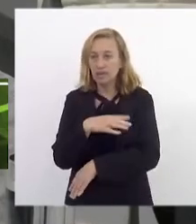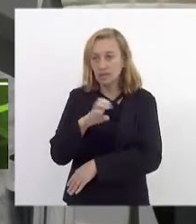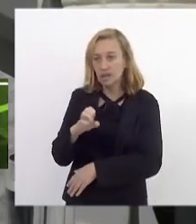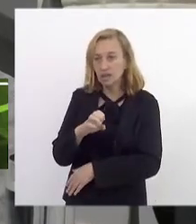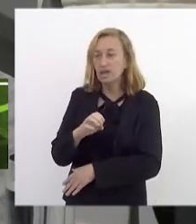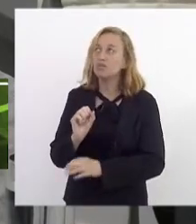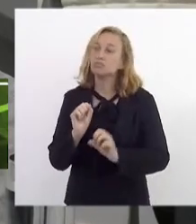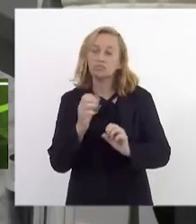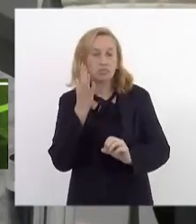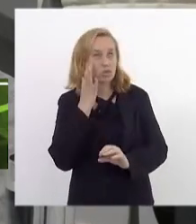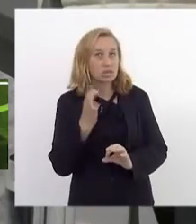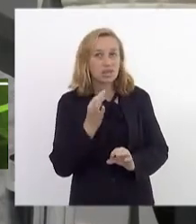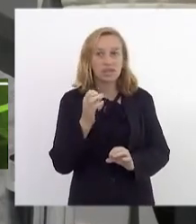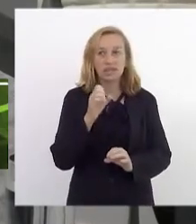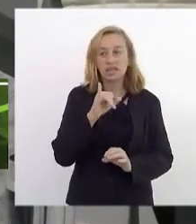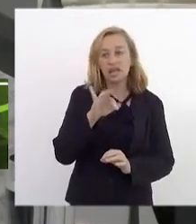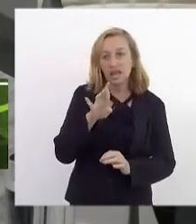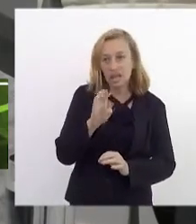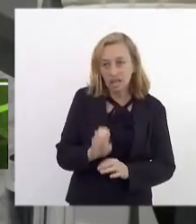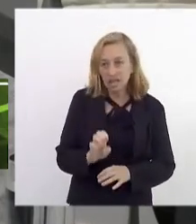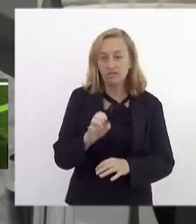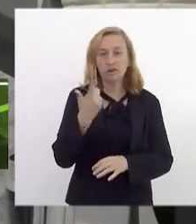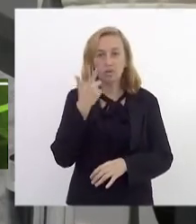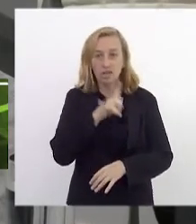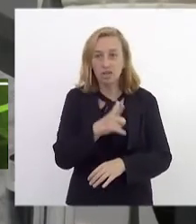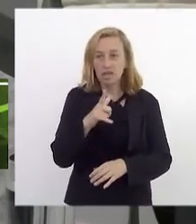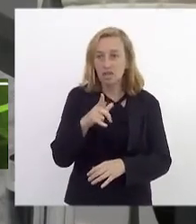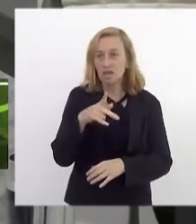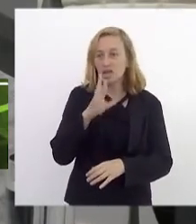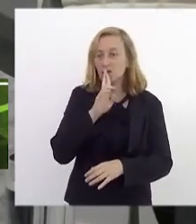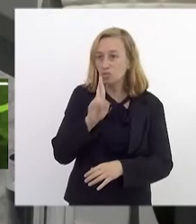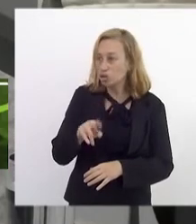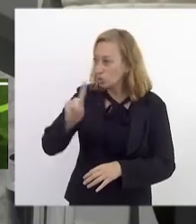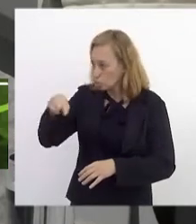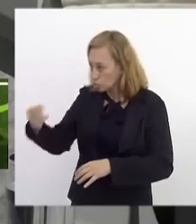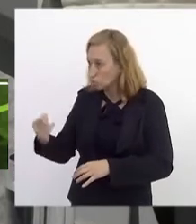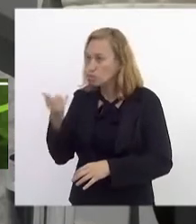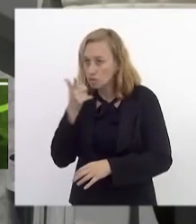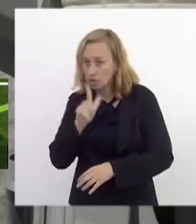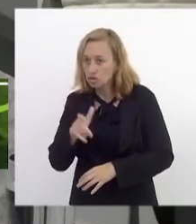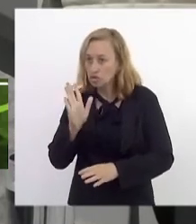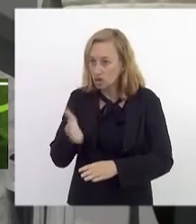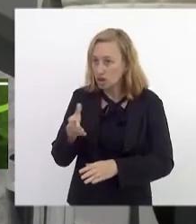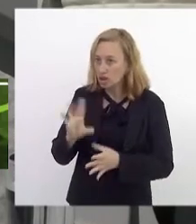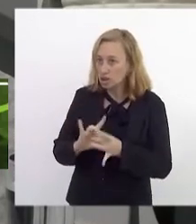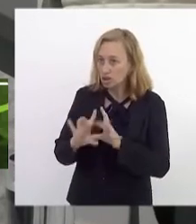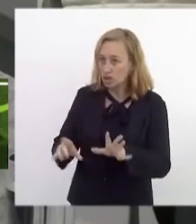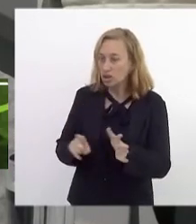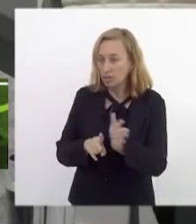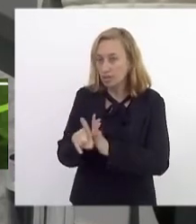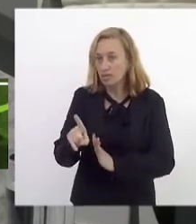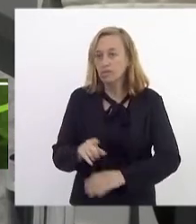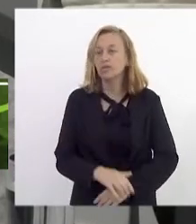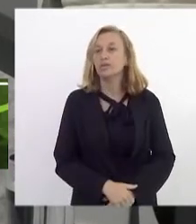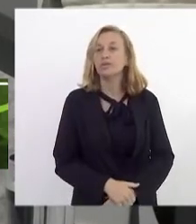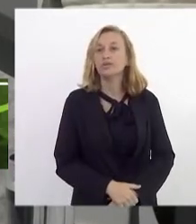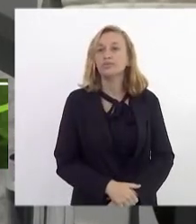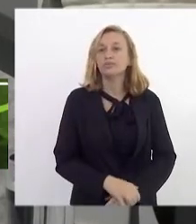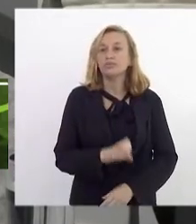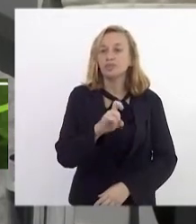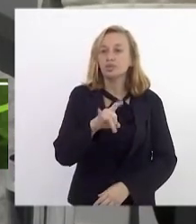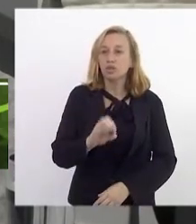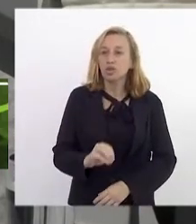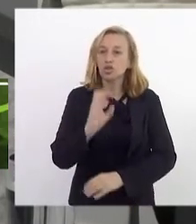Irlaine não consiga responder, mas os próximos conseguirão, e aí eu já deixo aqui a pergunta. No eixo